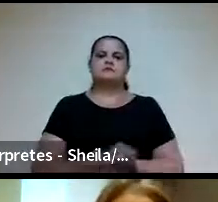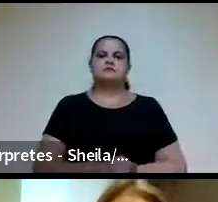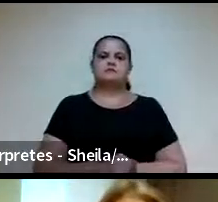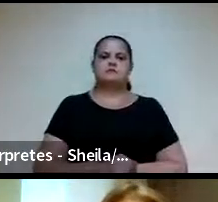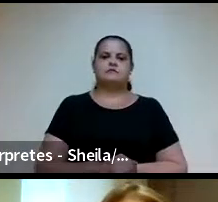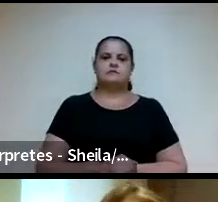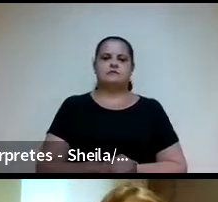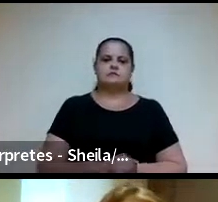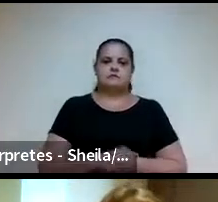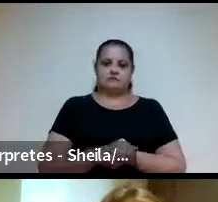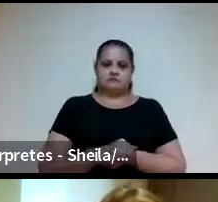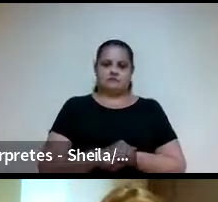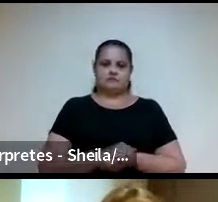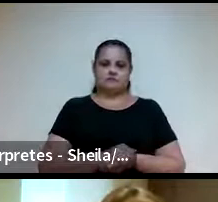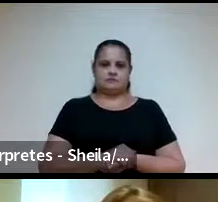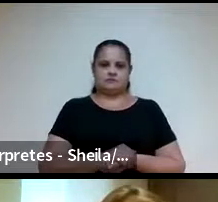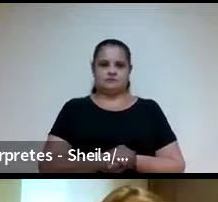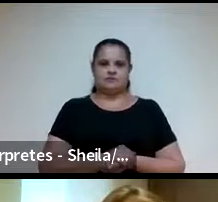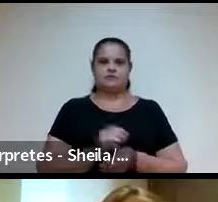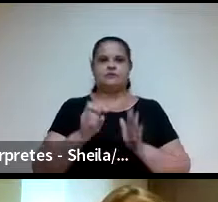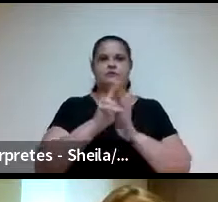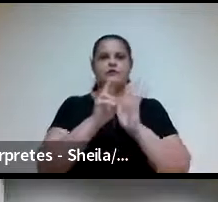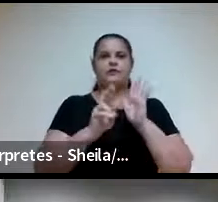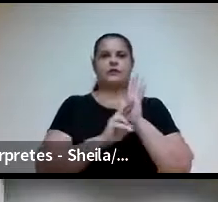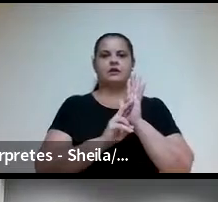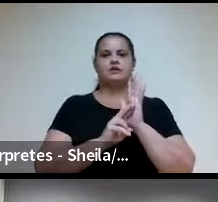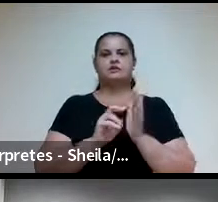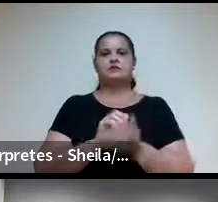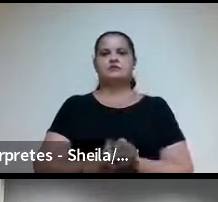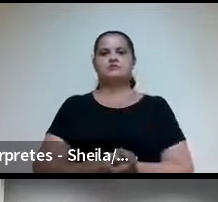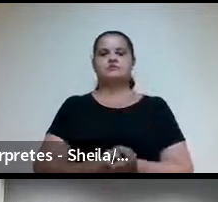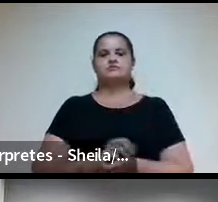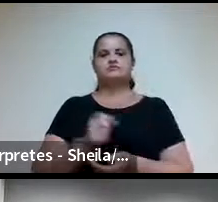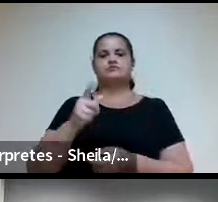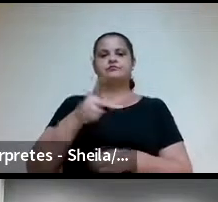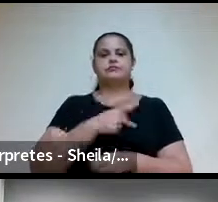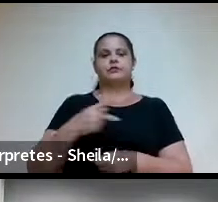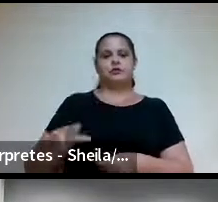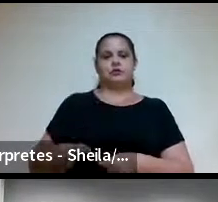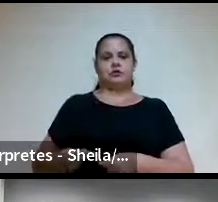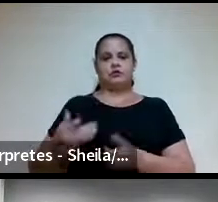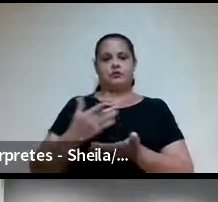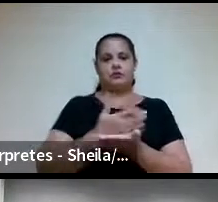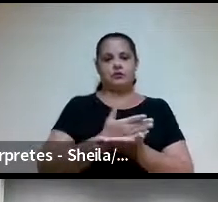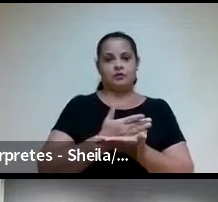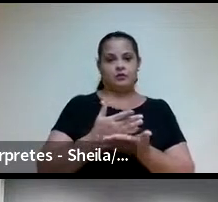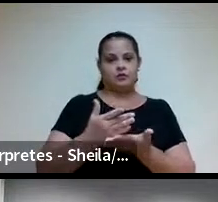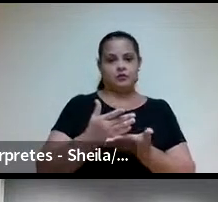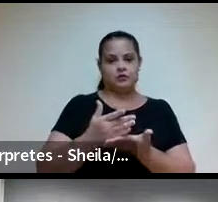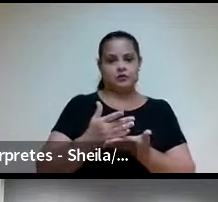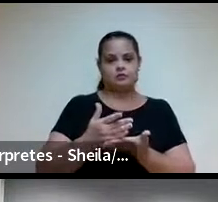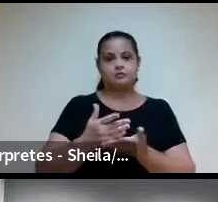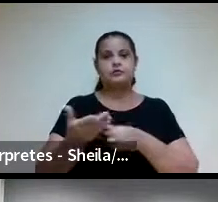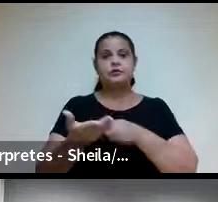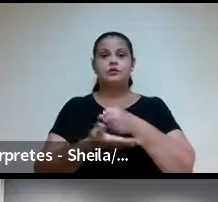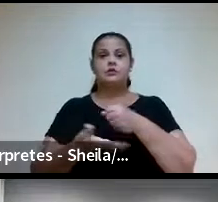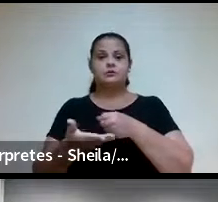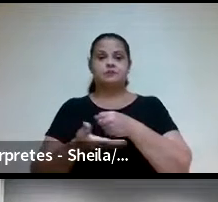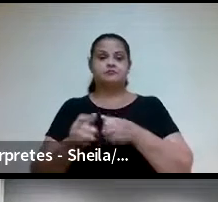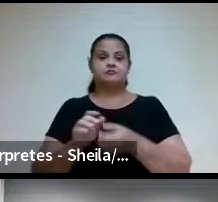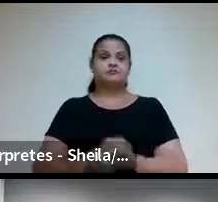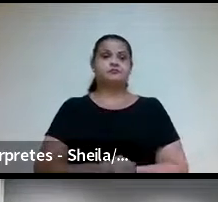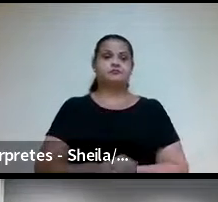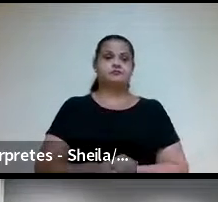A palavra à ilustre relatora. Senhor presidente, iniciando pelas preliminares.